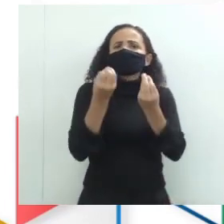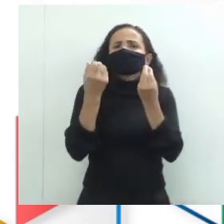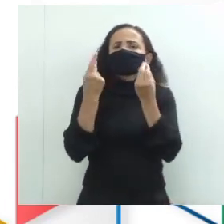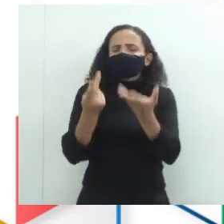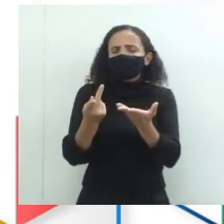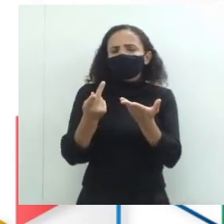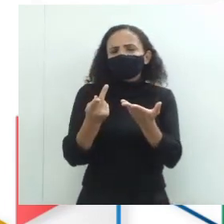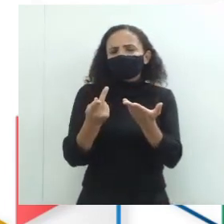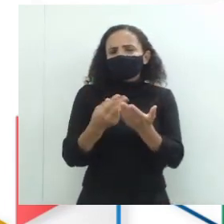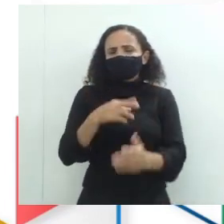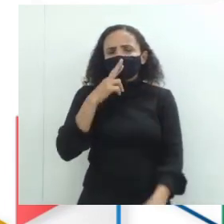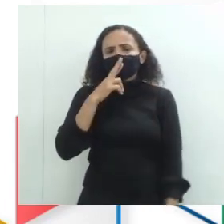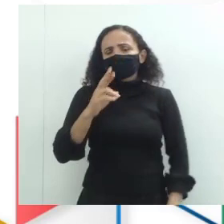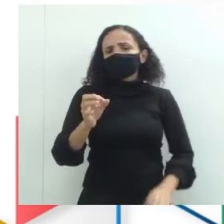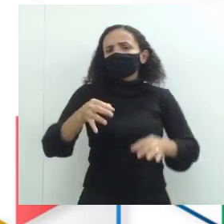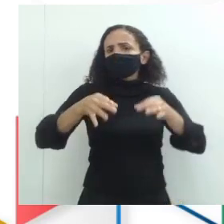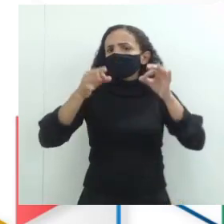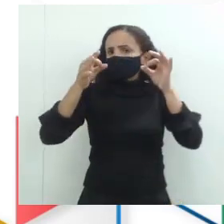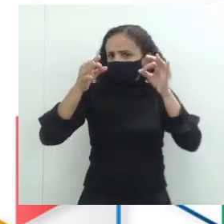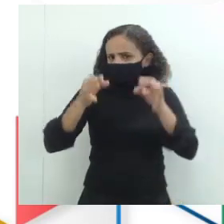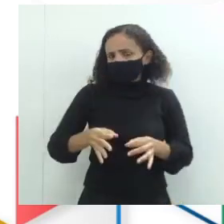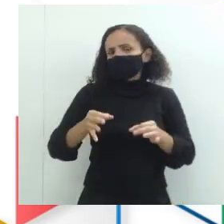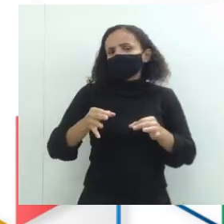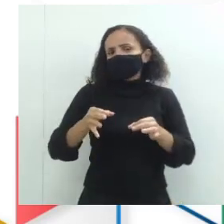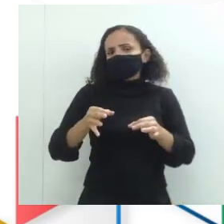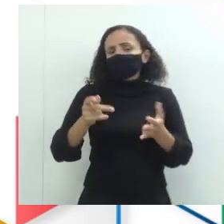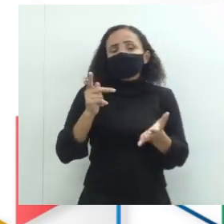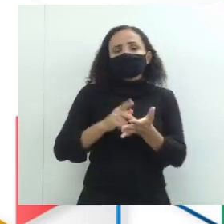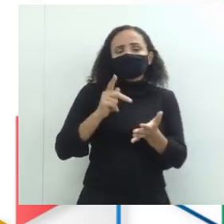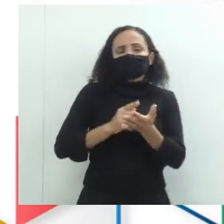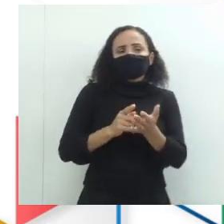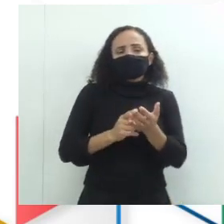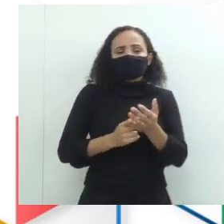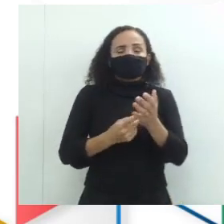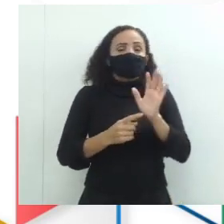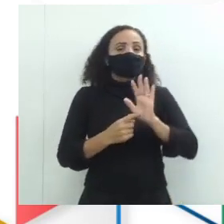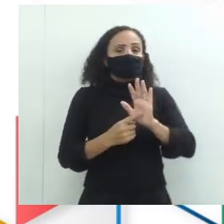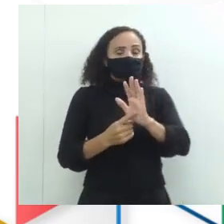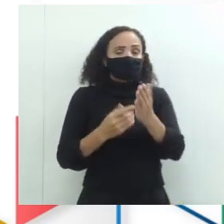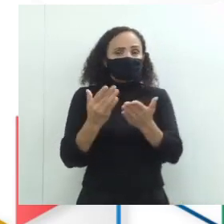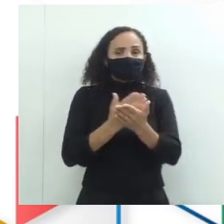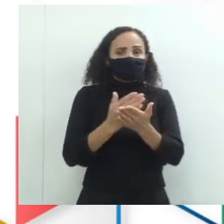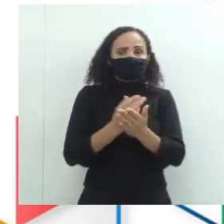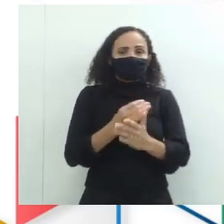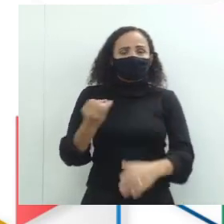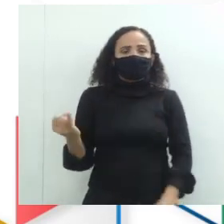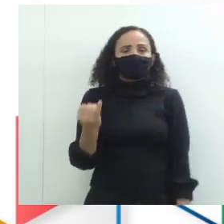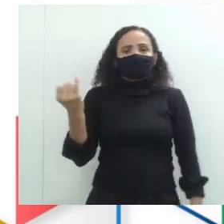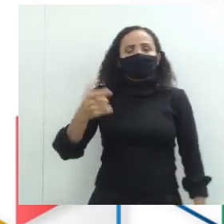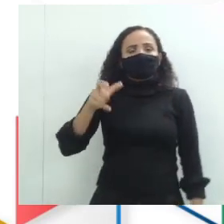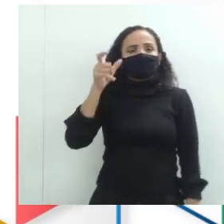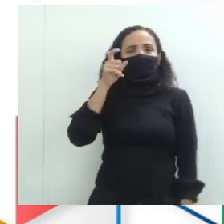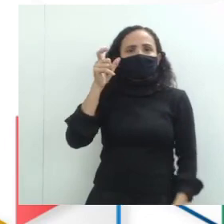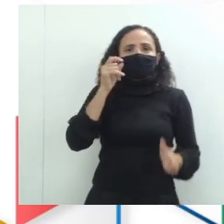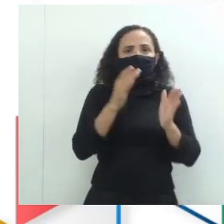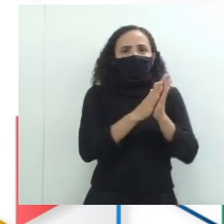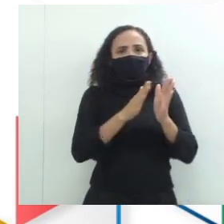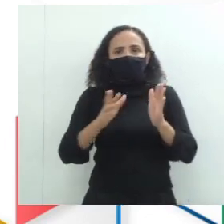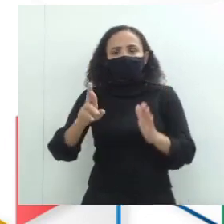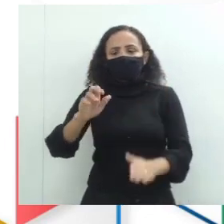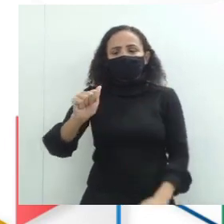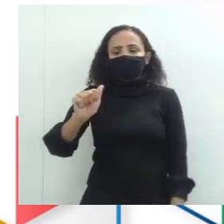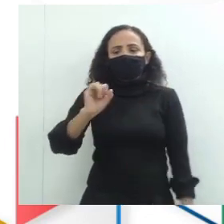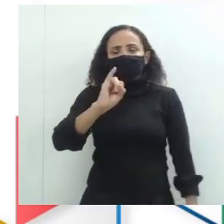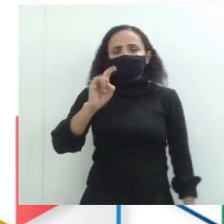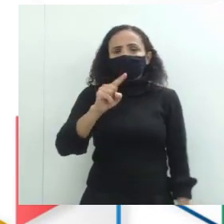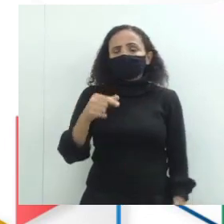A resposta verdadeira, tá bom? Ok? E aí eu vou diferenciar para vocês uma coisa interessante. Raiz da equação é a